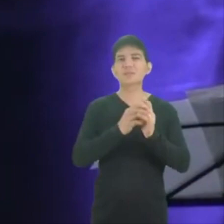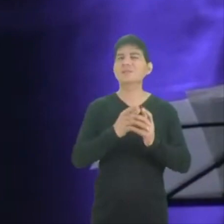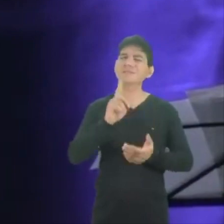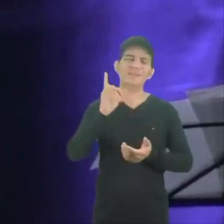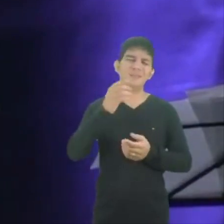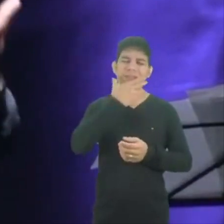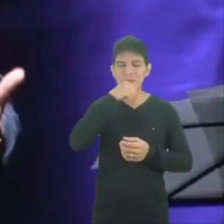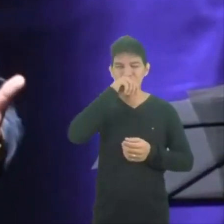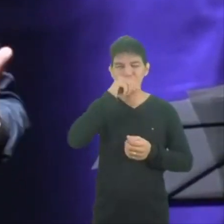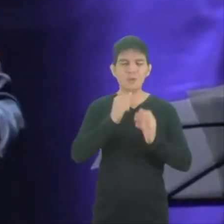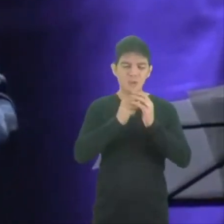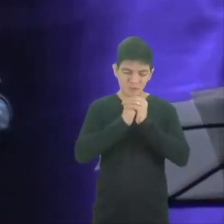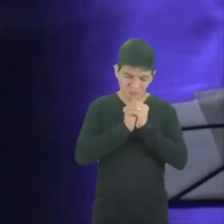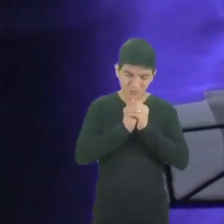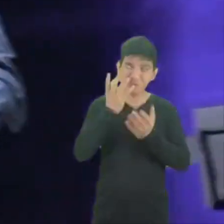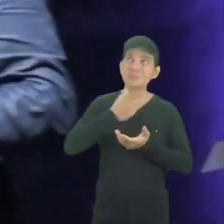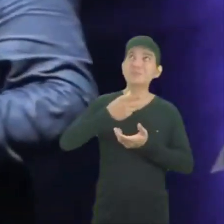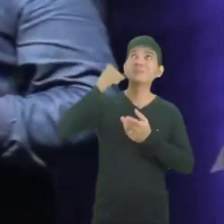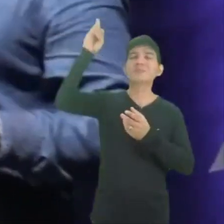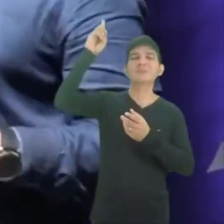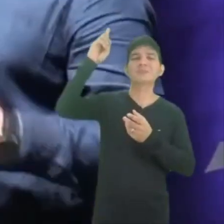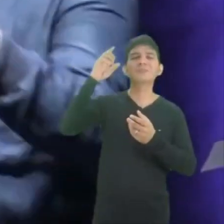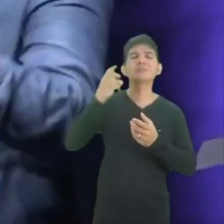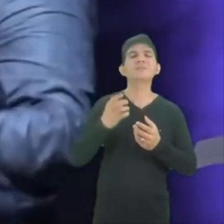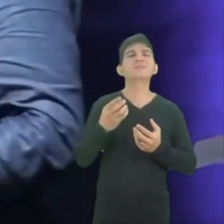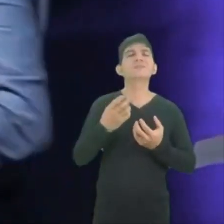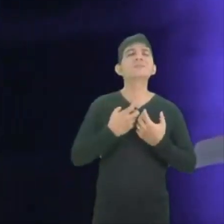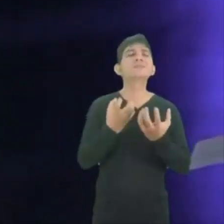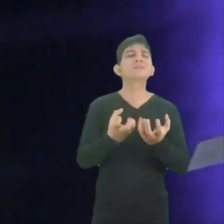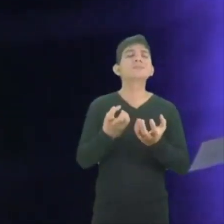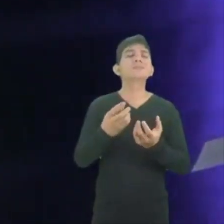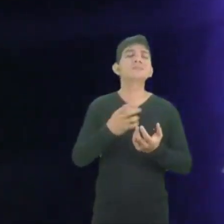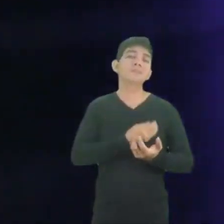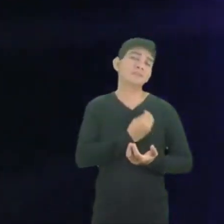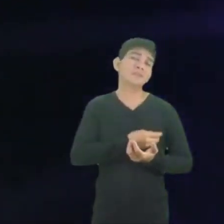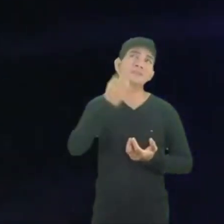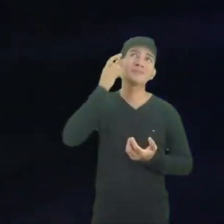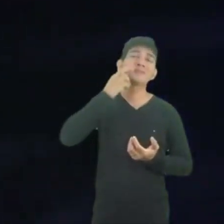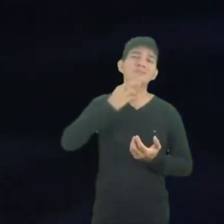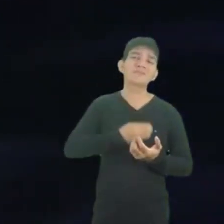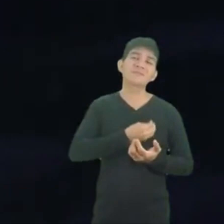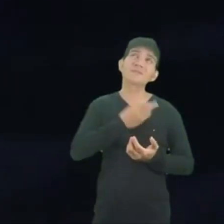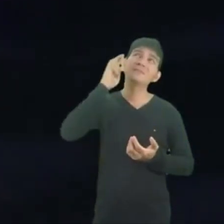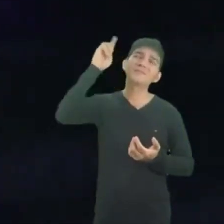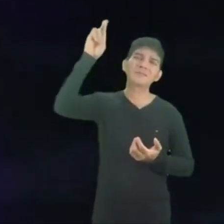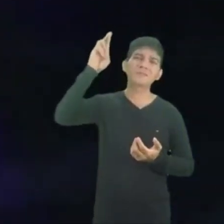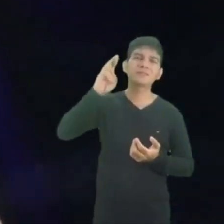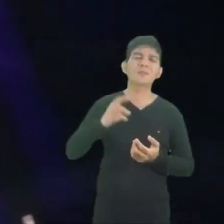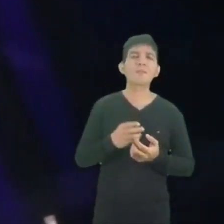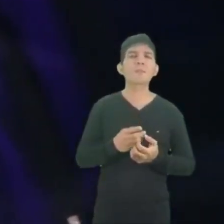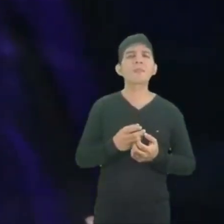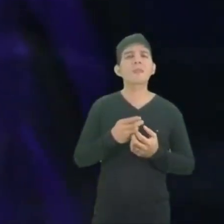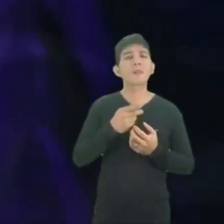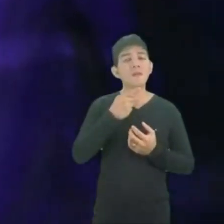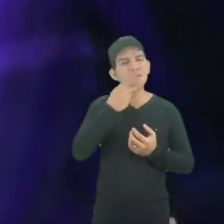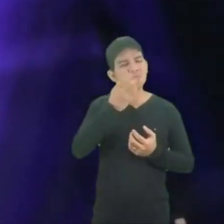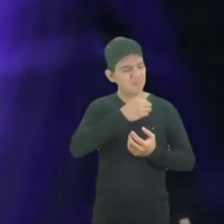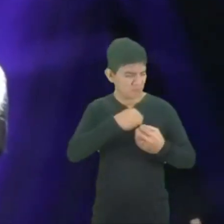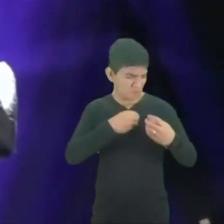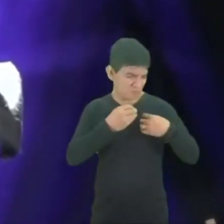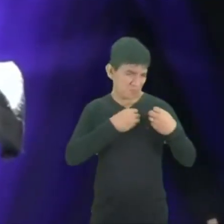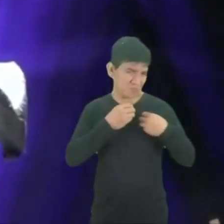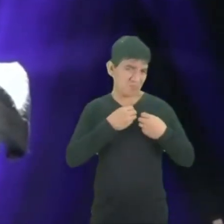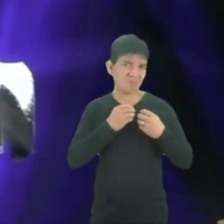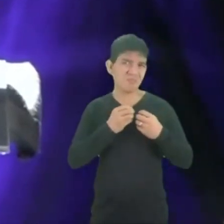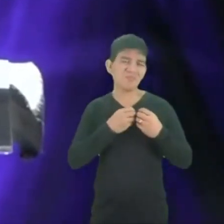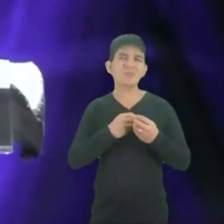Deus, entreguei minha vida ao Senhor. O que foi que você fez? Eu confessei meus pecados, pedi perdão e pedi para Ele morar no